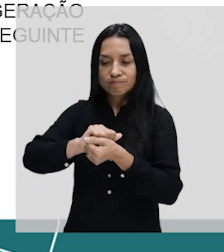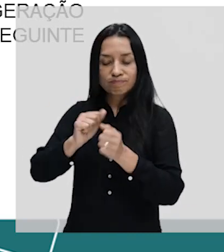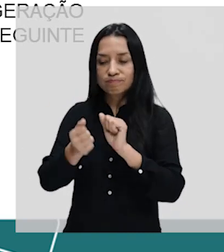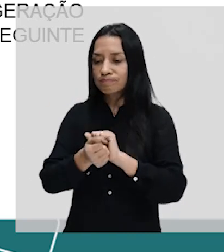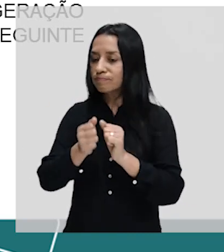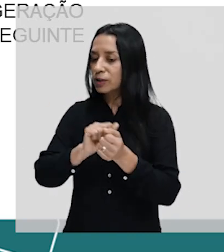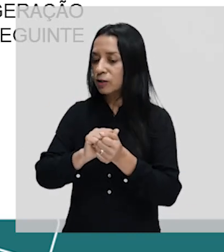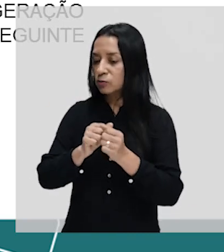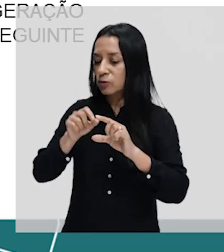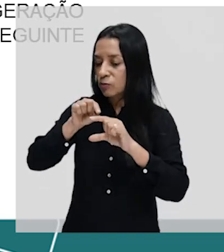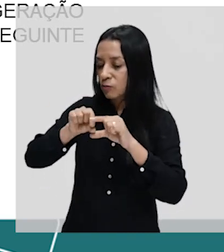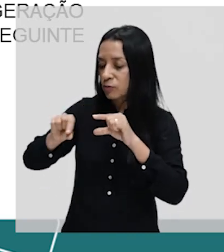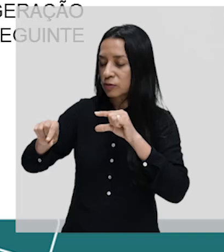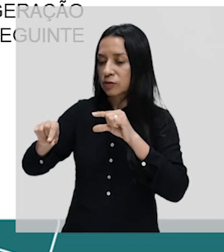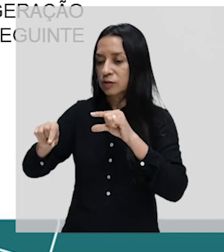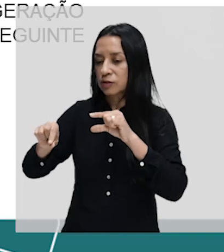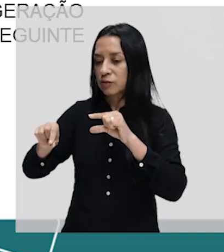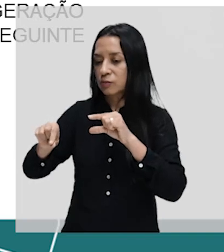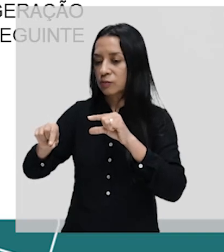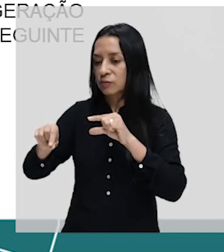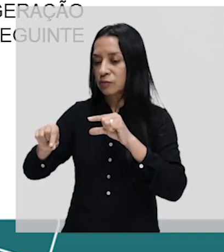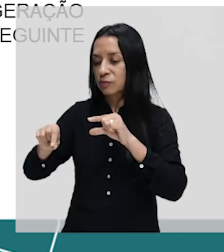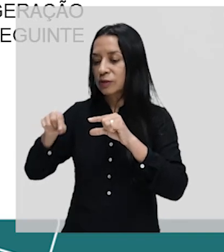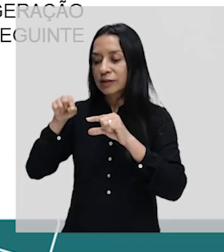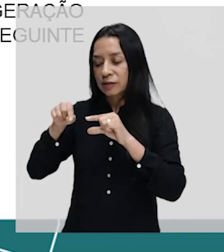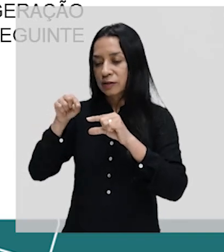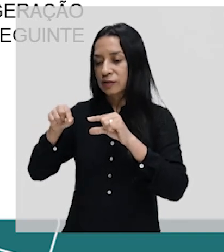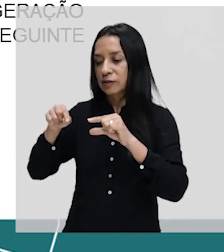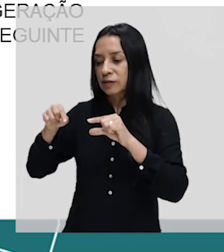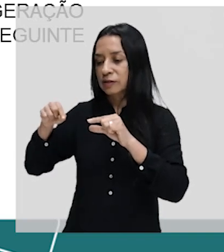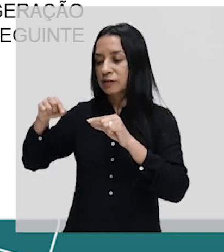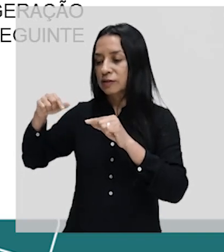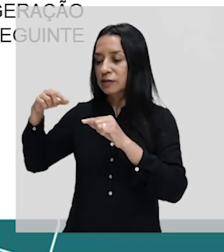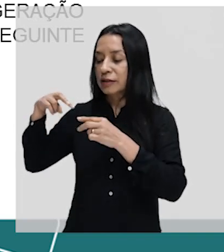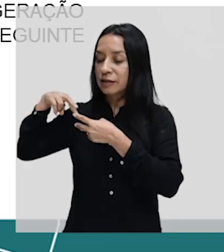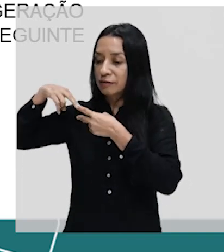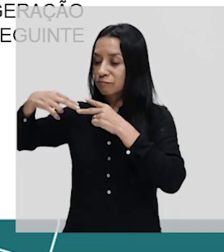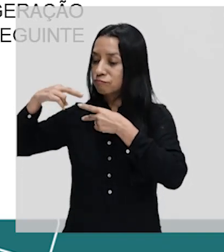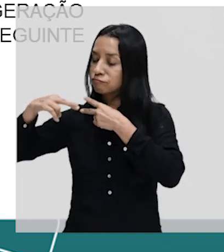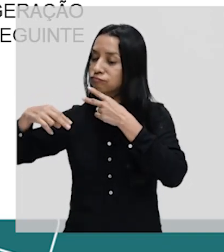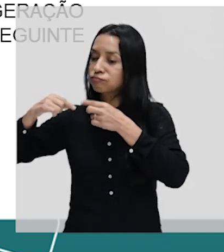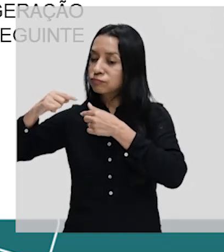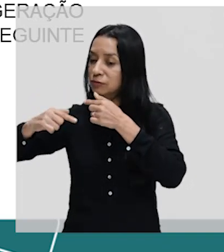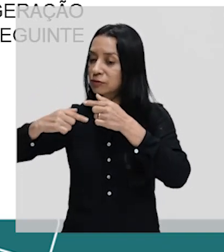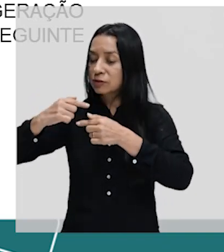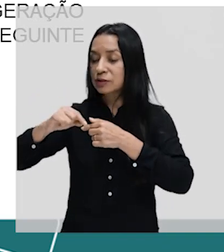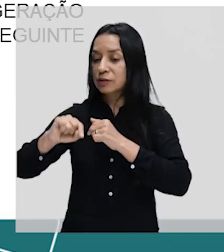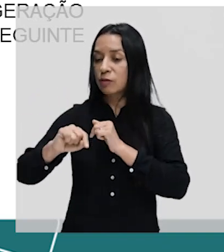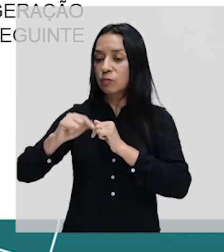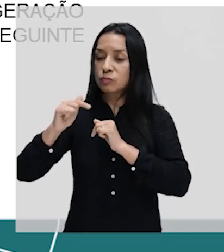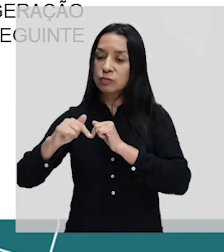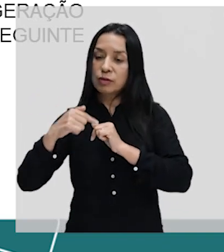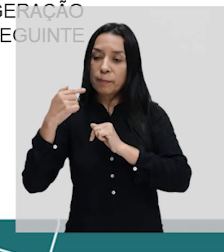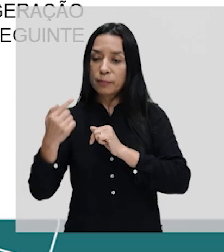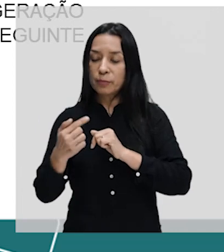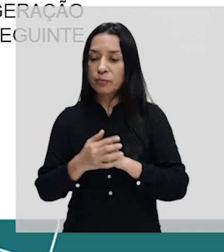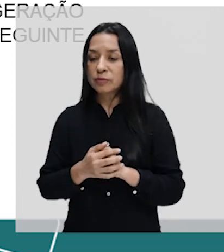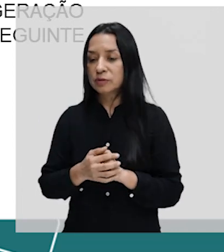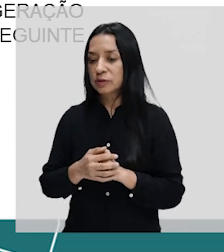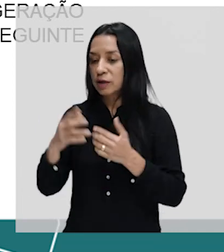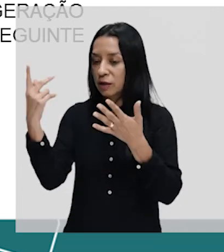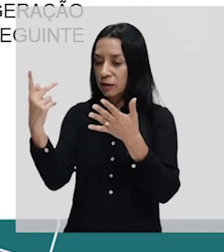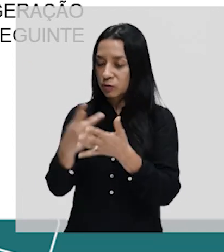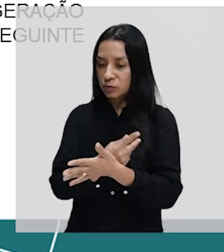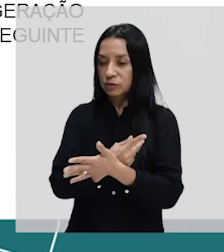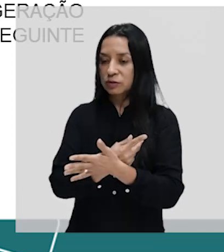Então, aqui seria a geração seguinte, tá? Então, aqui é o mecanismo de seleção natural ocorrendo,